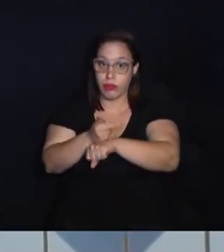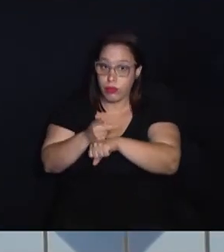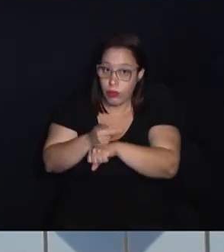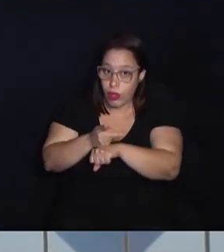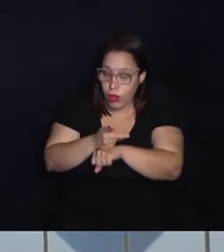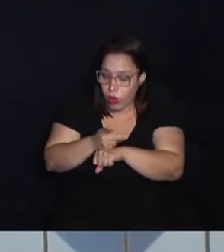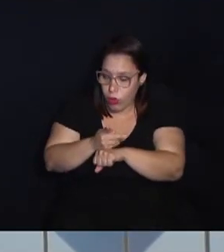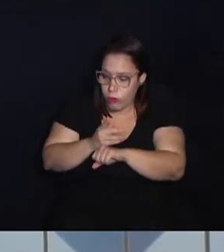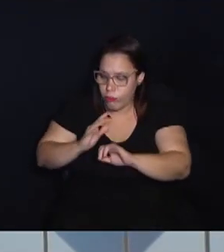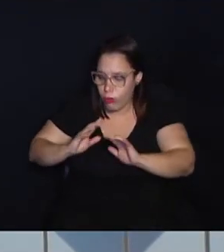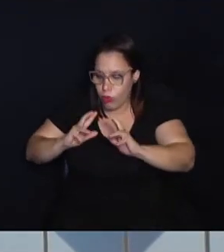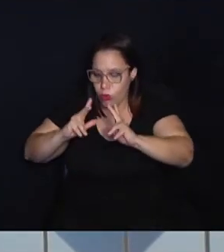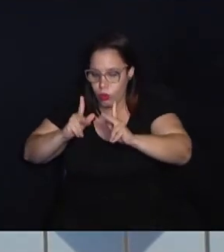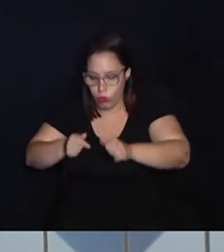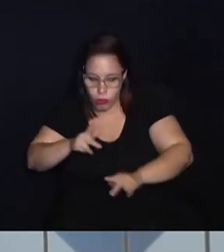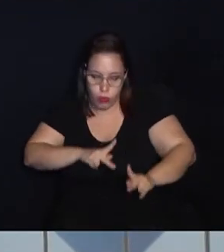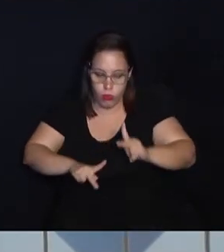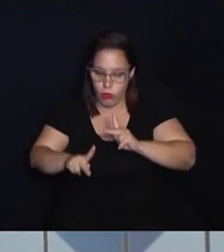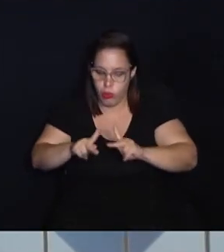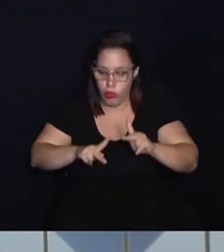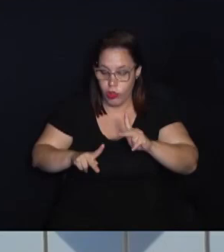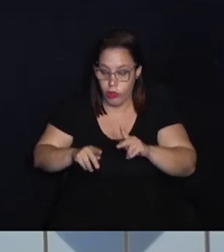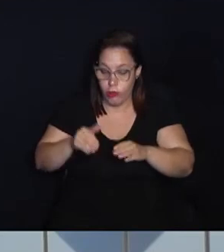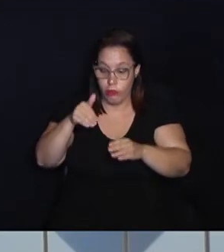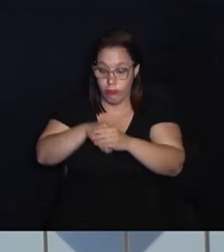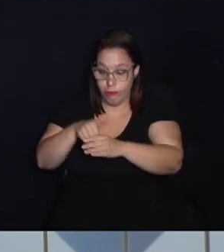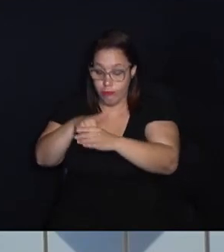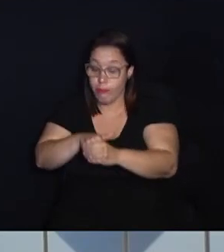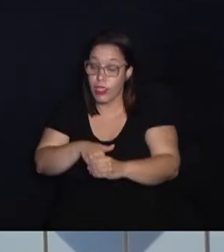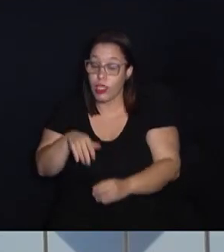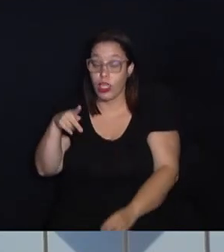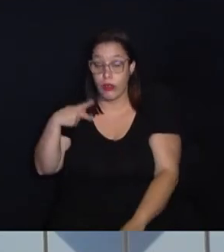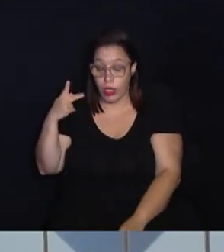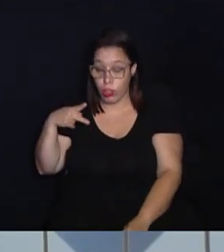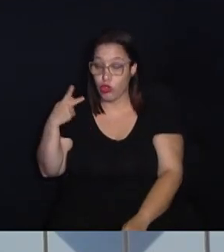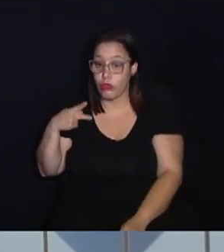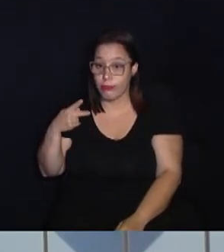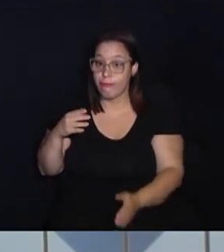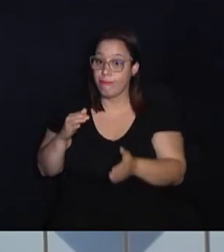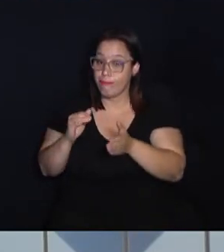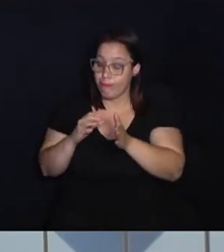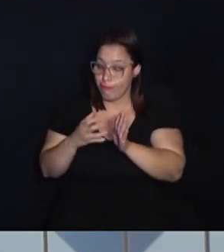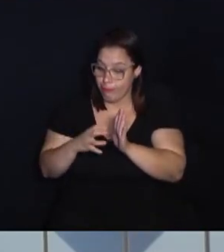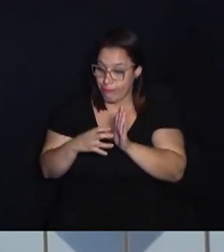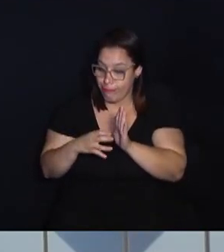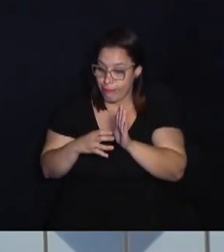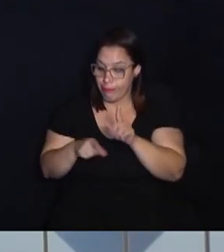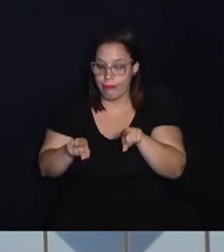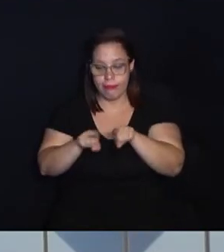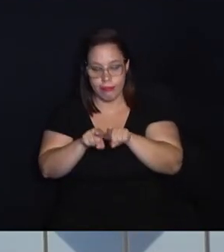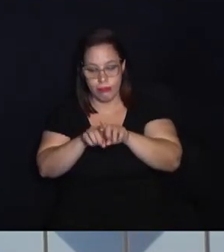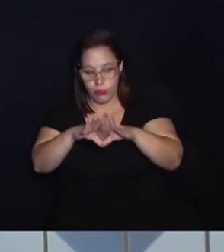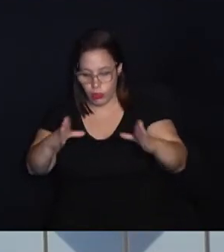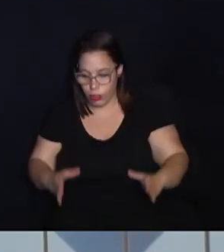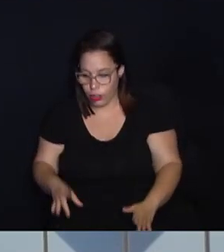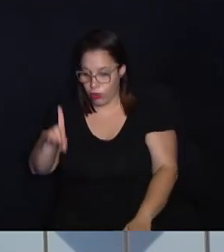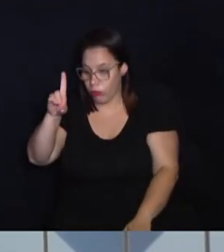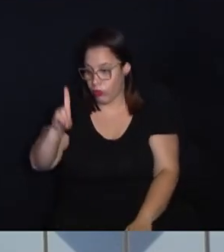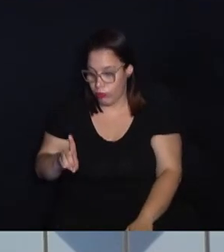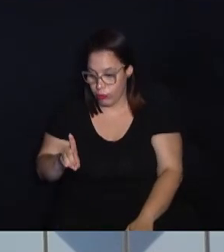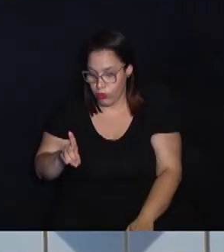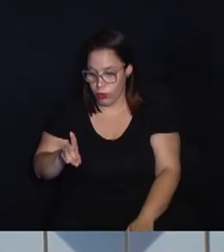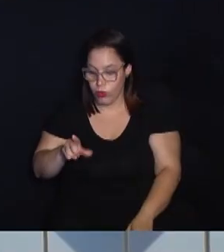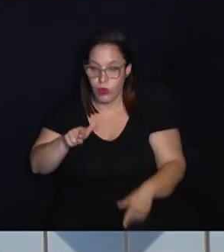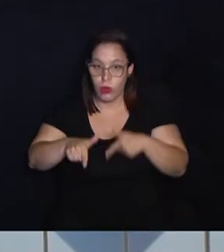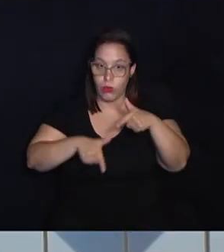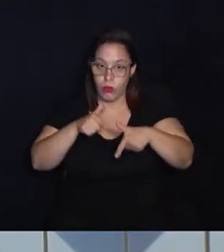vontade da população, da sociedade que elegeu esses vereadores por partidos, também na composição da mesa que vai conduzir os